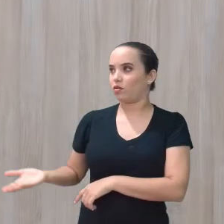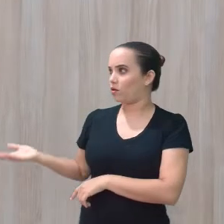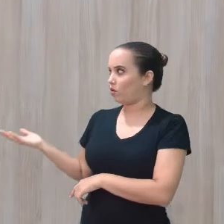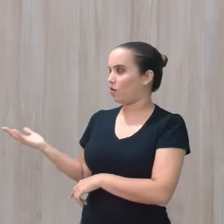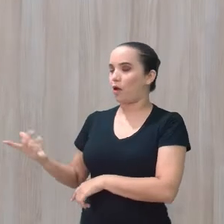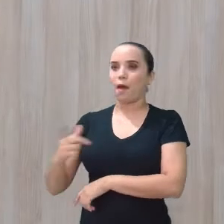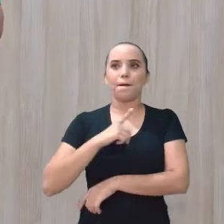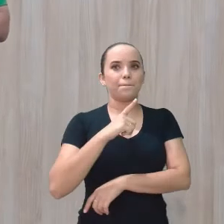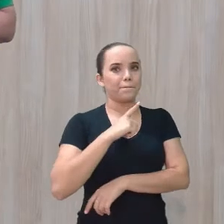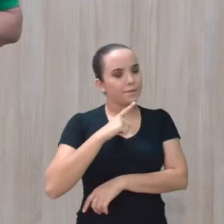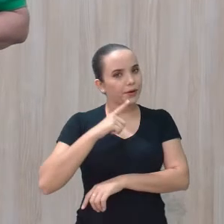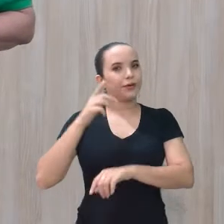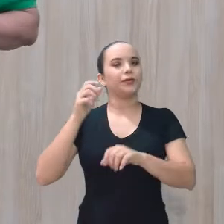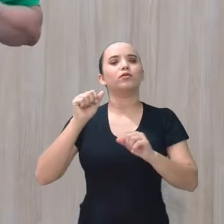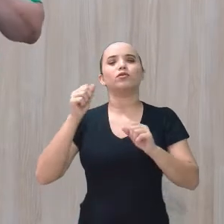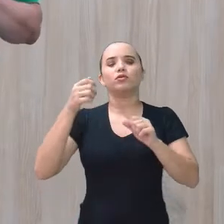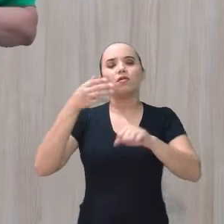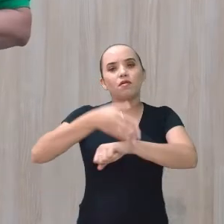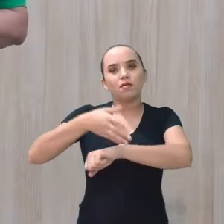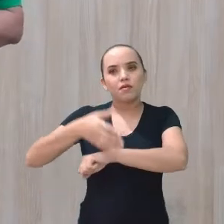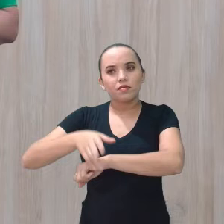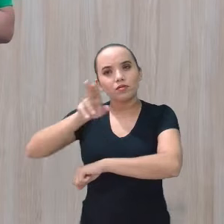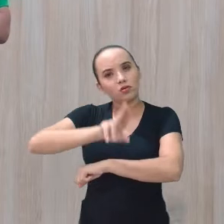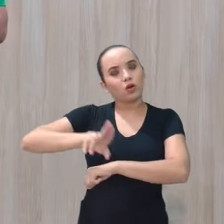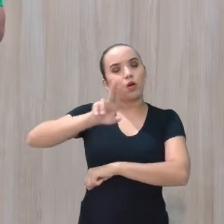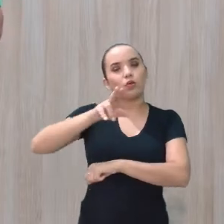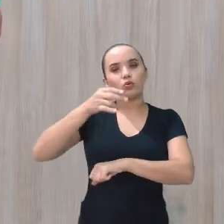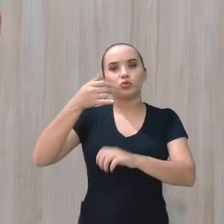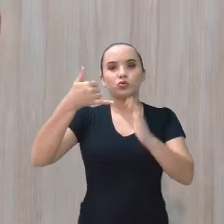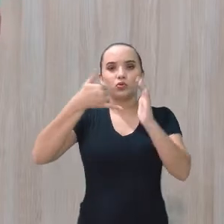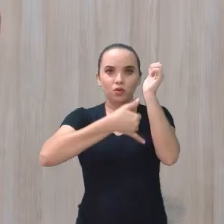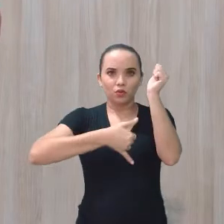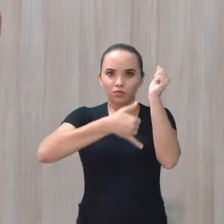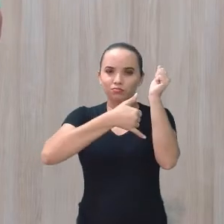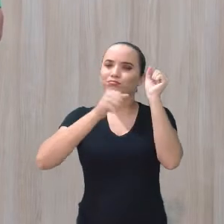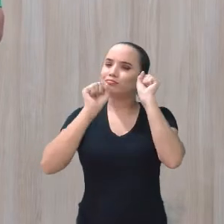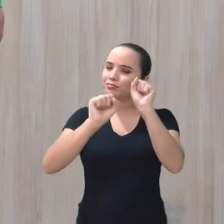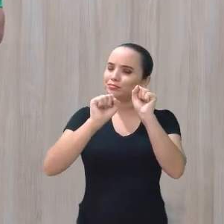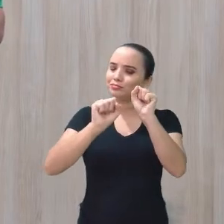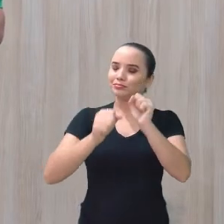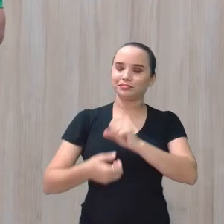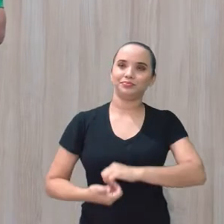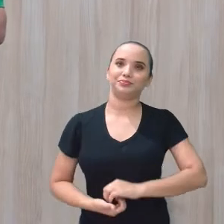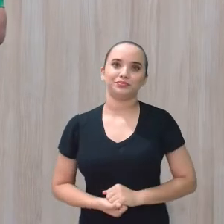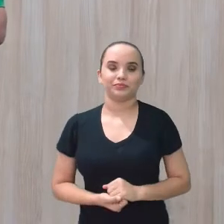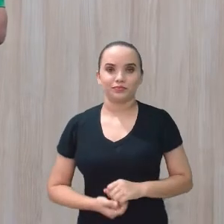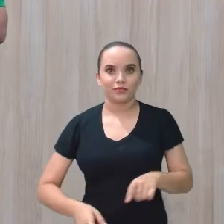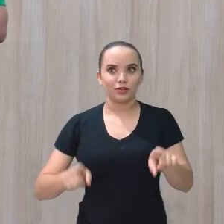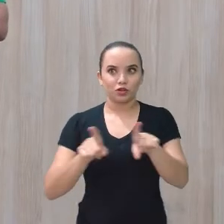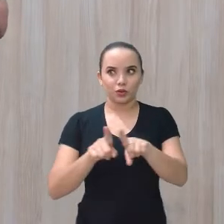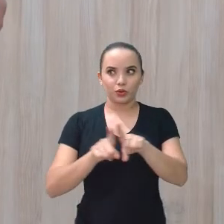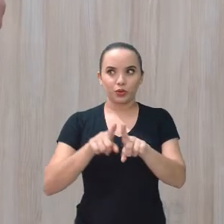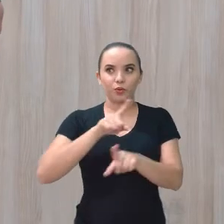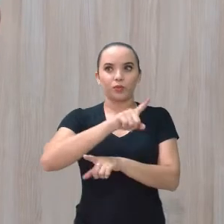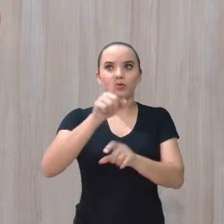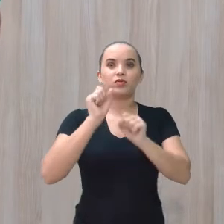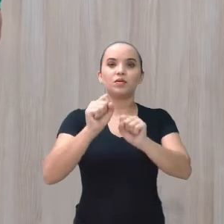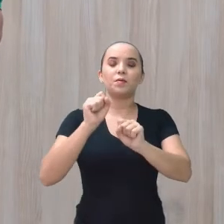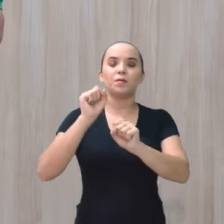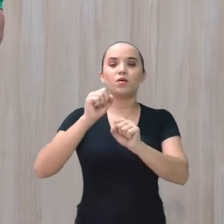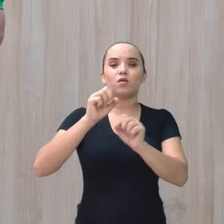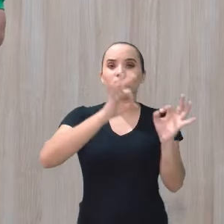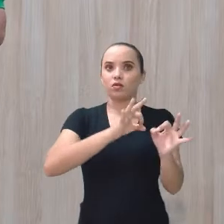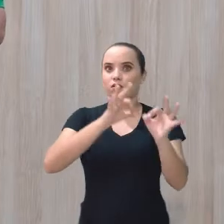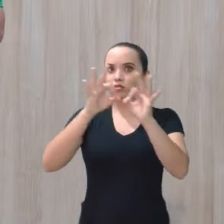aparece aí na sua tela agora. E também você pode assistir